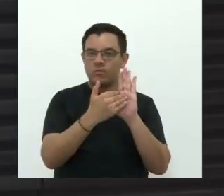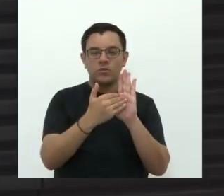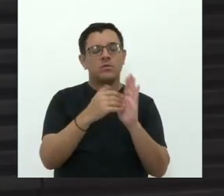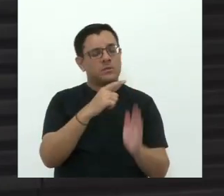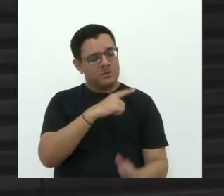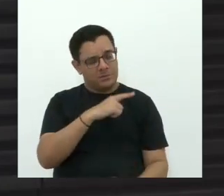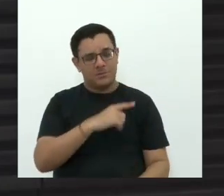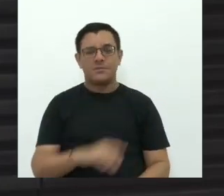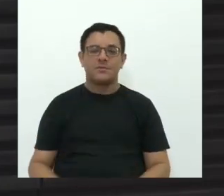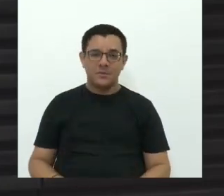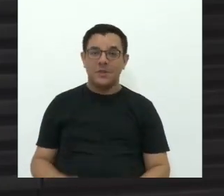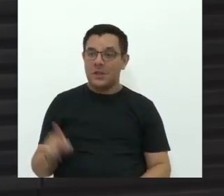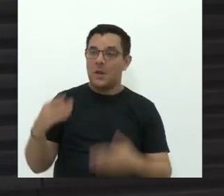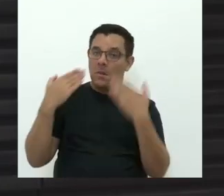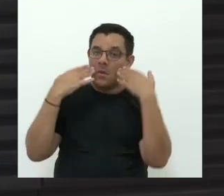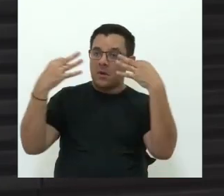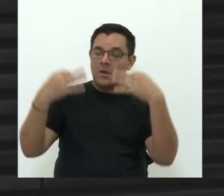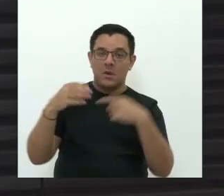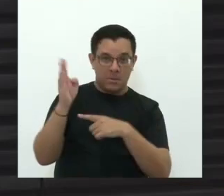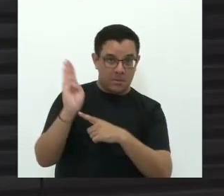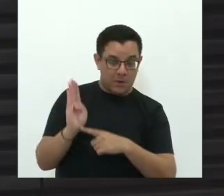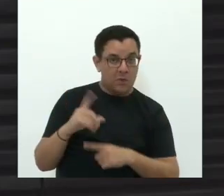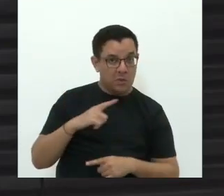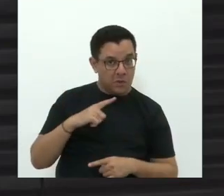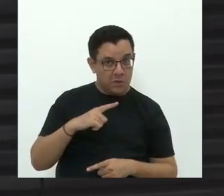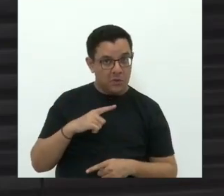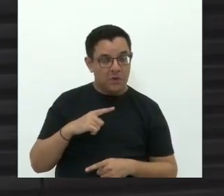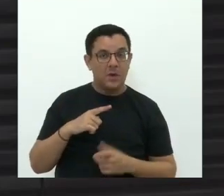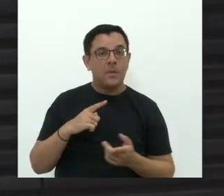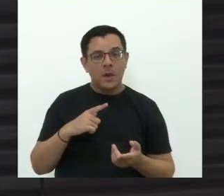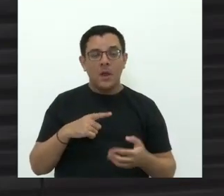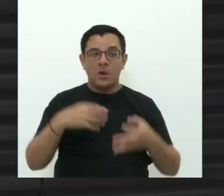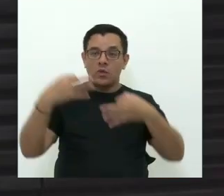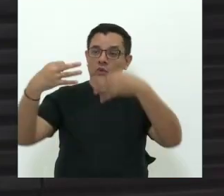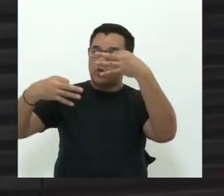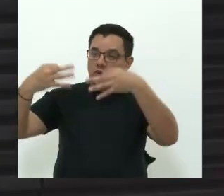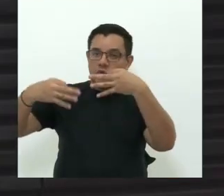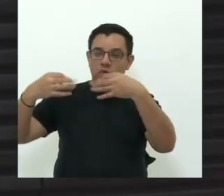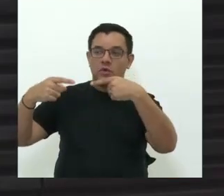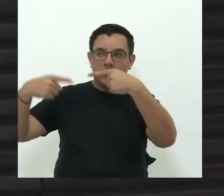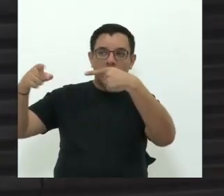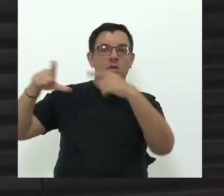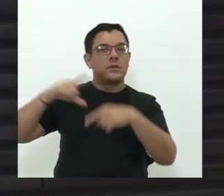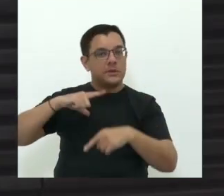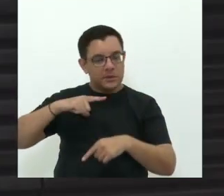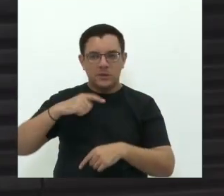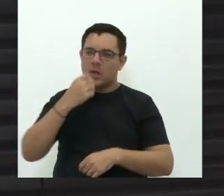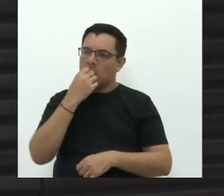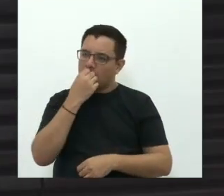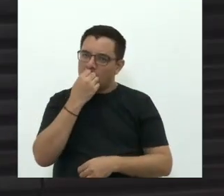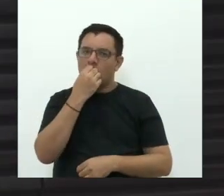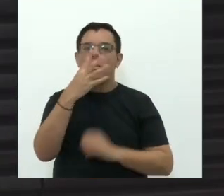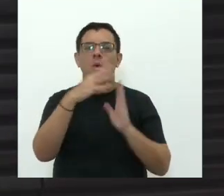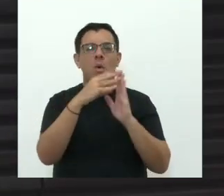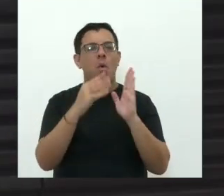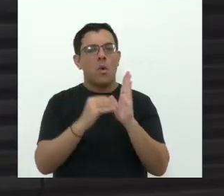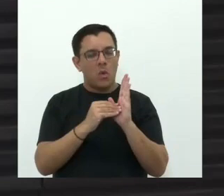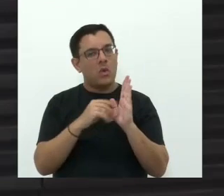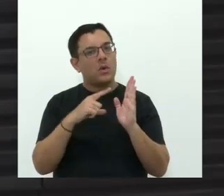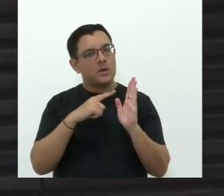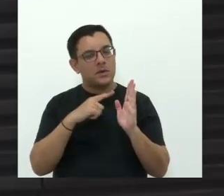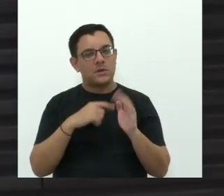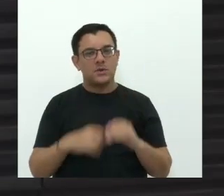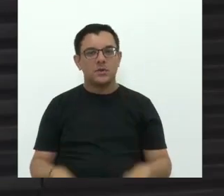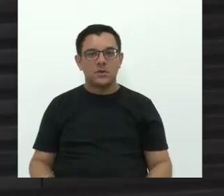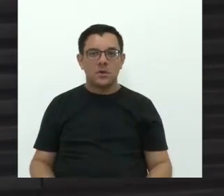por parte da Transparência eleitoral Brasil mas também porque a própria justiça eleitoral disponibiliza um bom conteúdo sobre isso e eu não tô falando bom